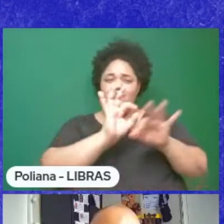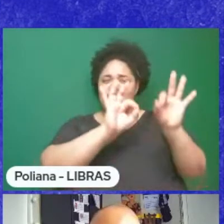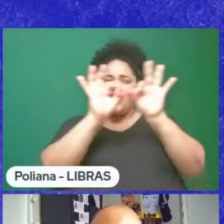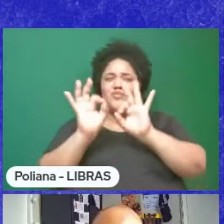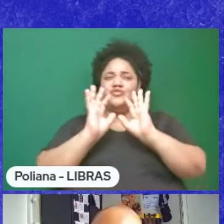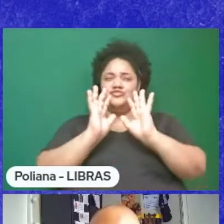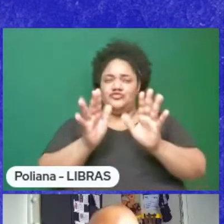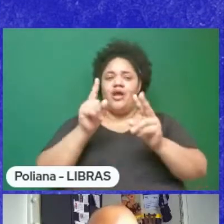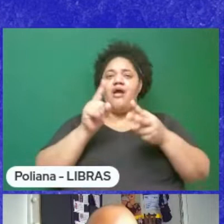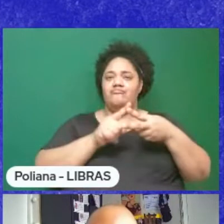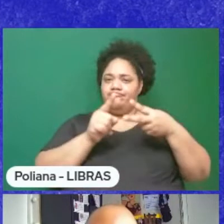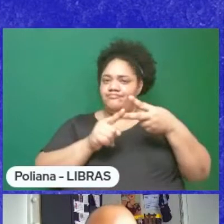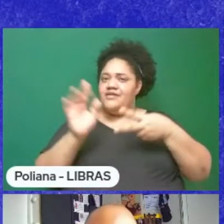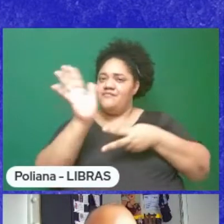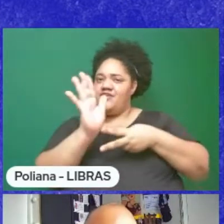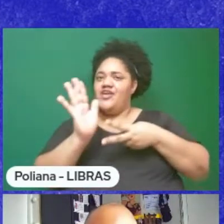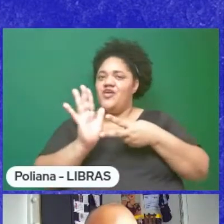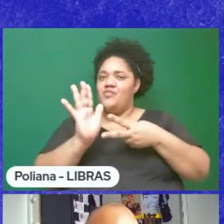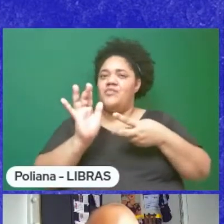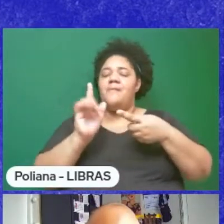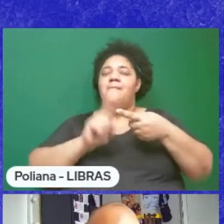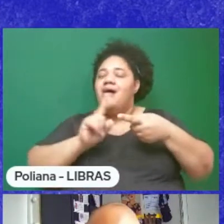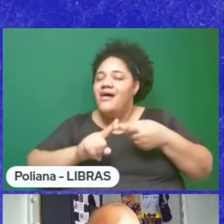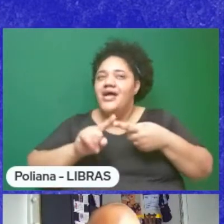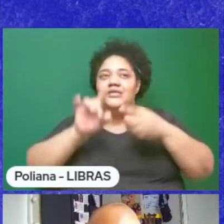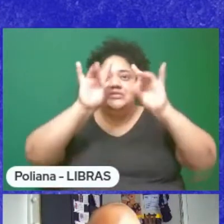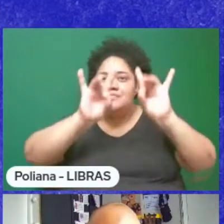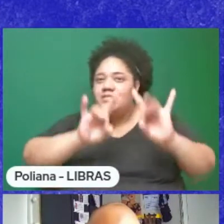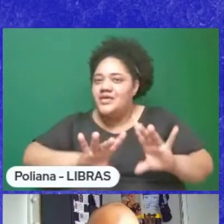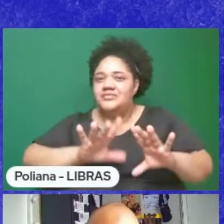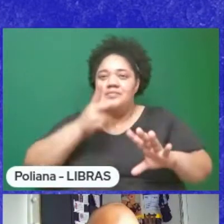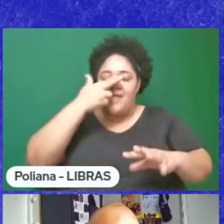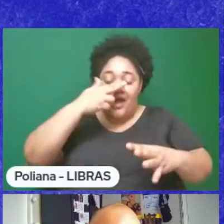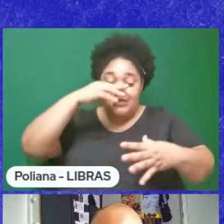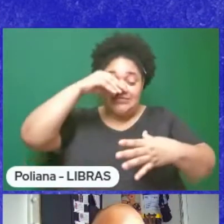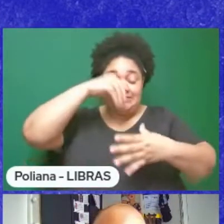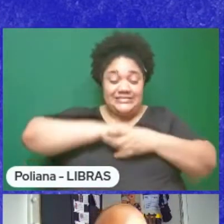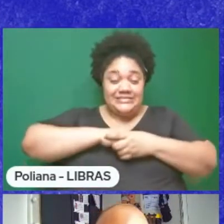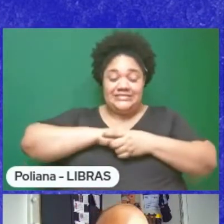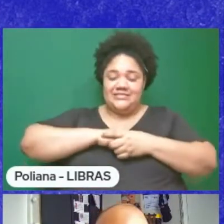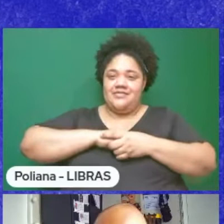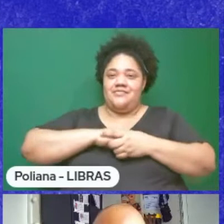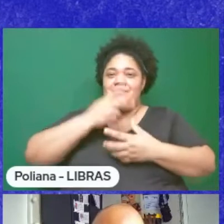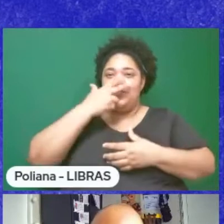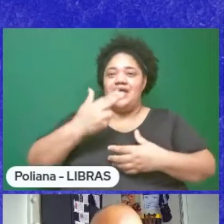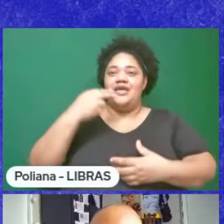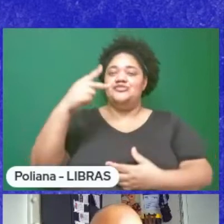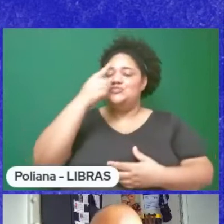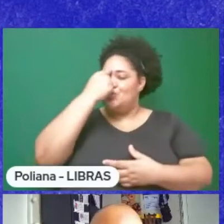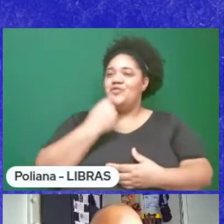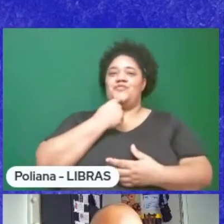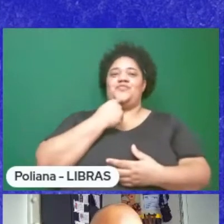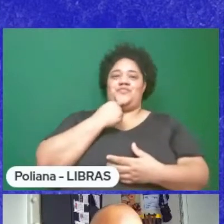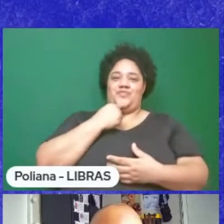dois filmes, mas esse eu acho que tem algo, como você mesmo fala, né? de ser muito pessoal ainda, ainda mais seu,